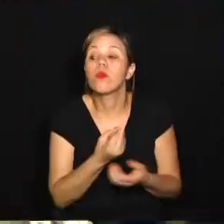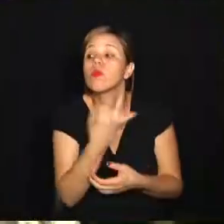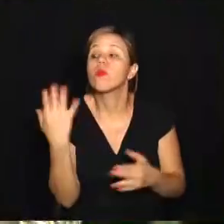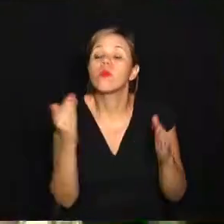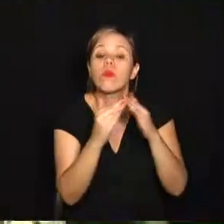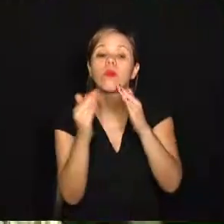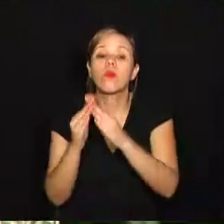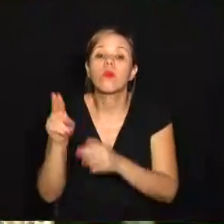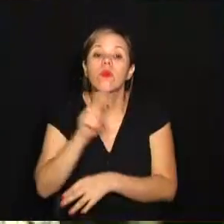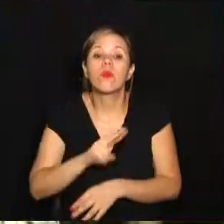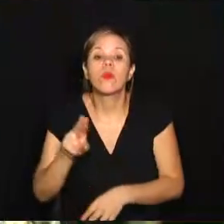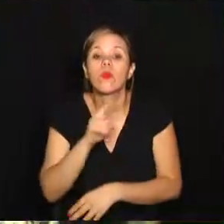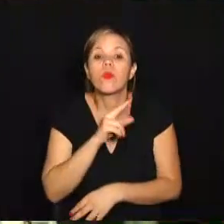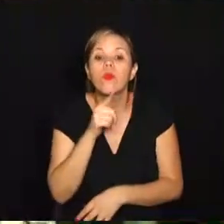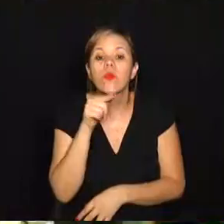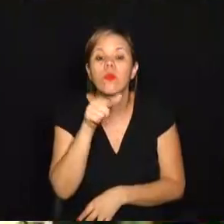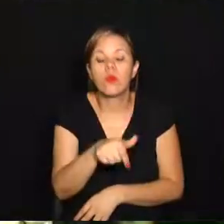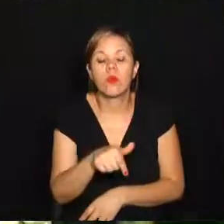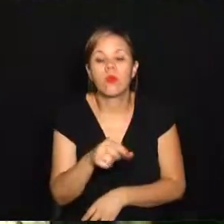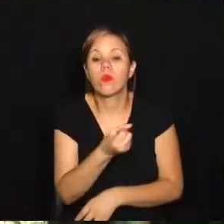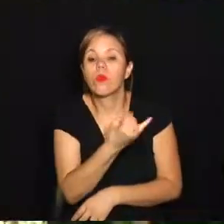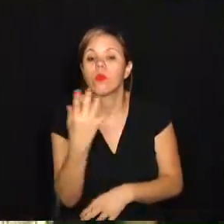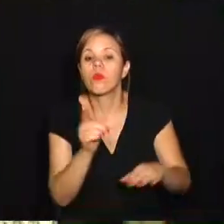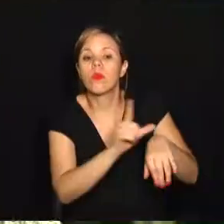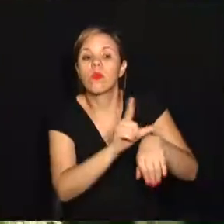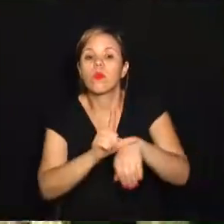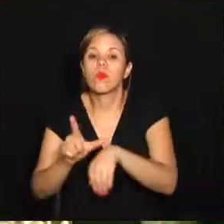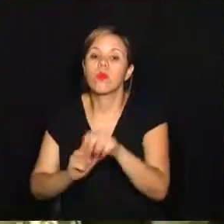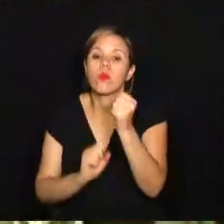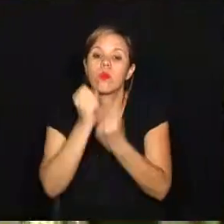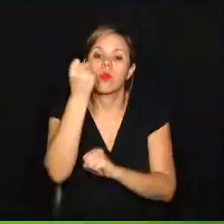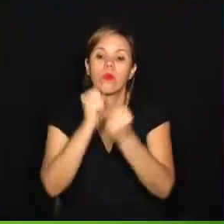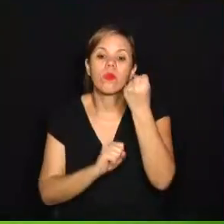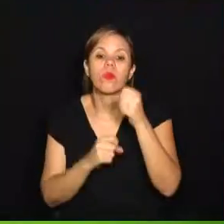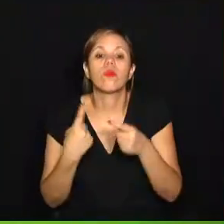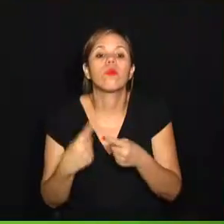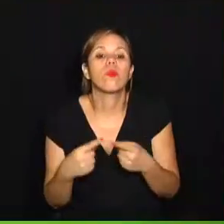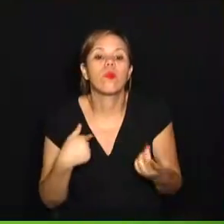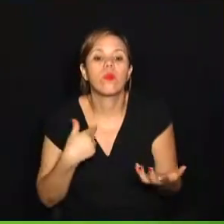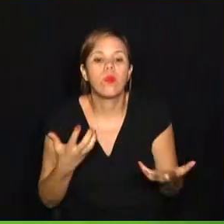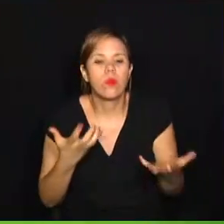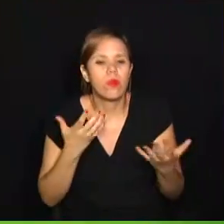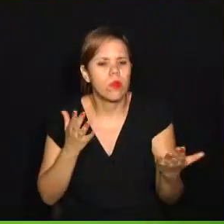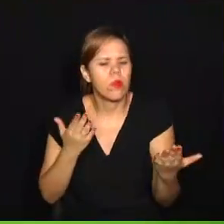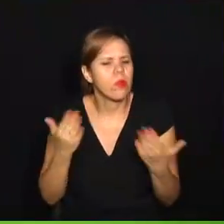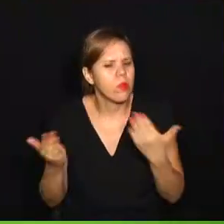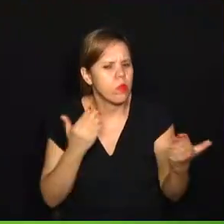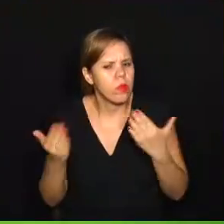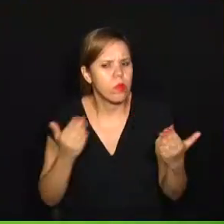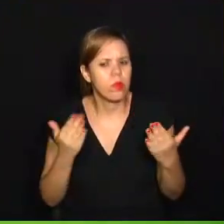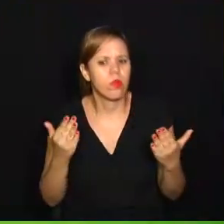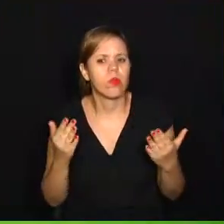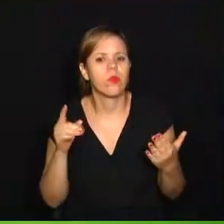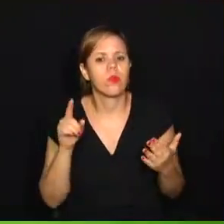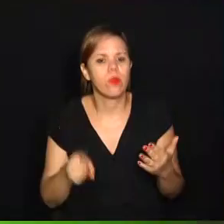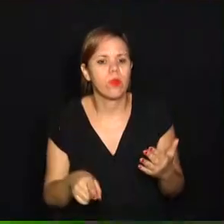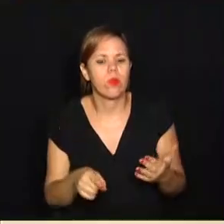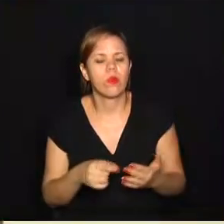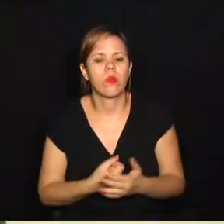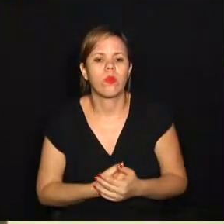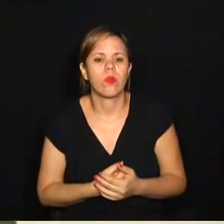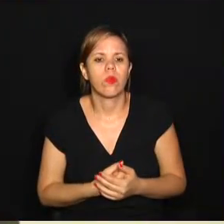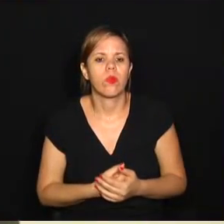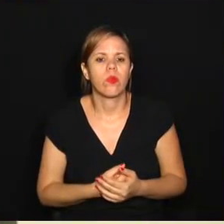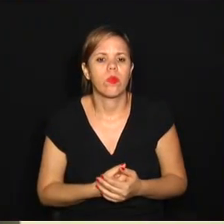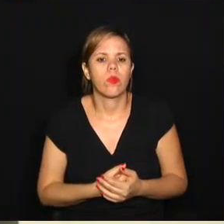residenciais, quantas comerciais e industriais. E eu quero confrontar essas